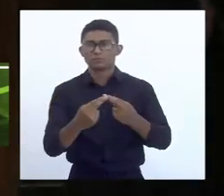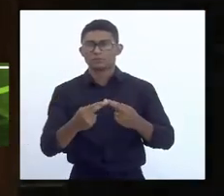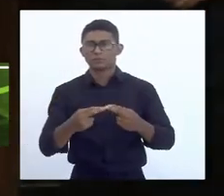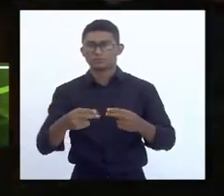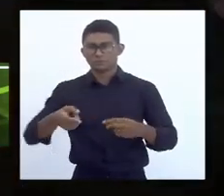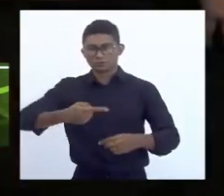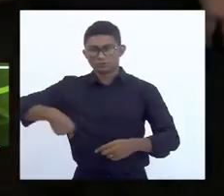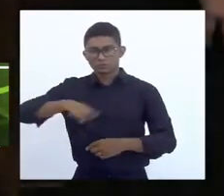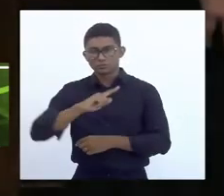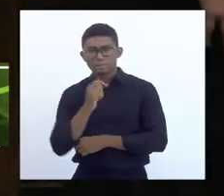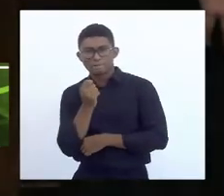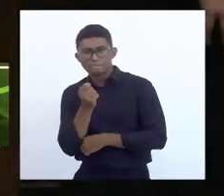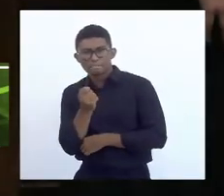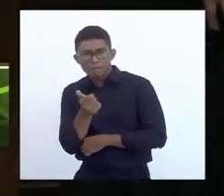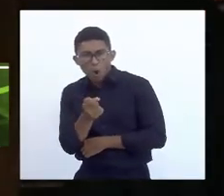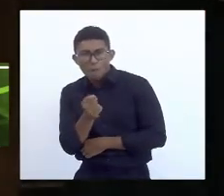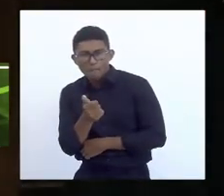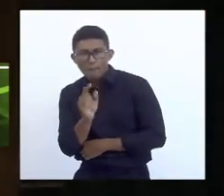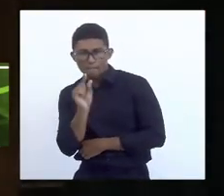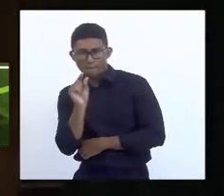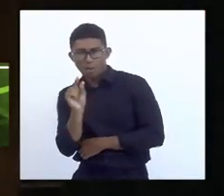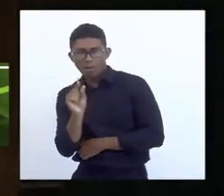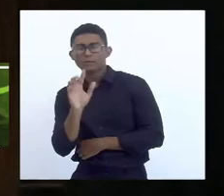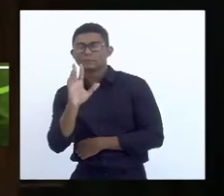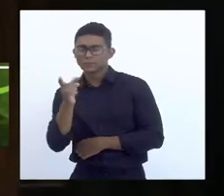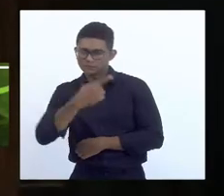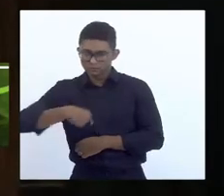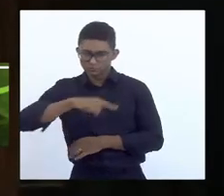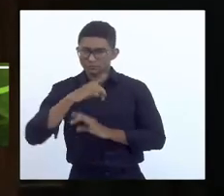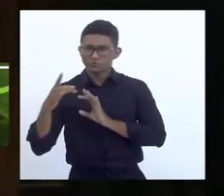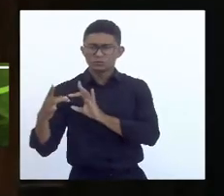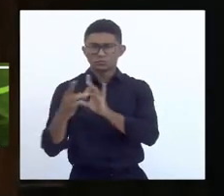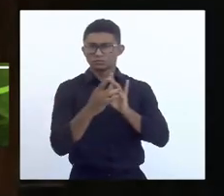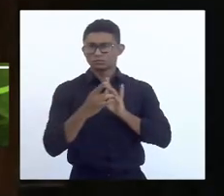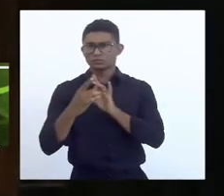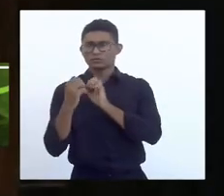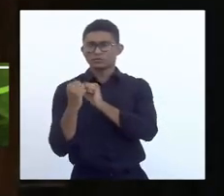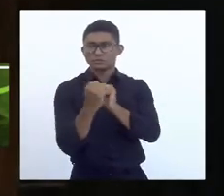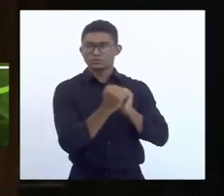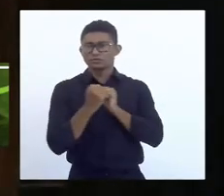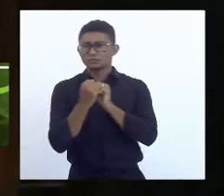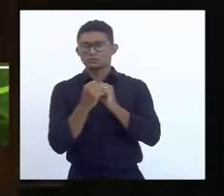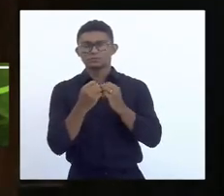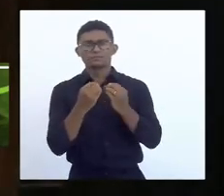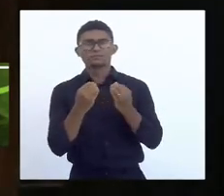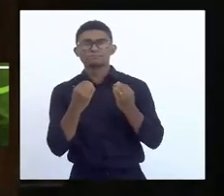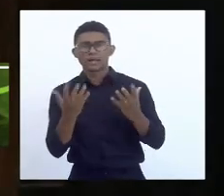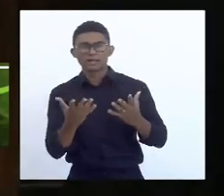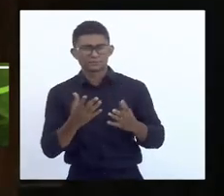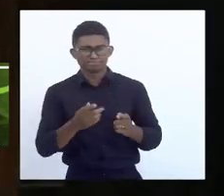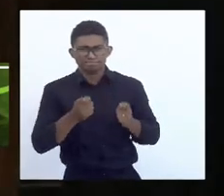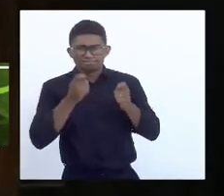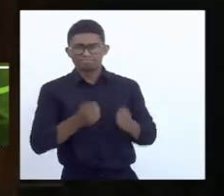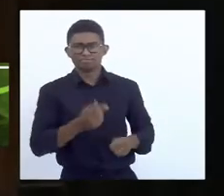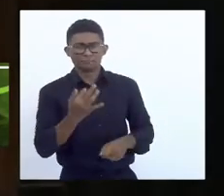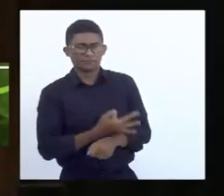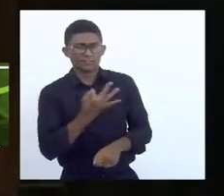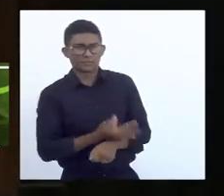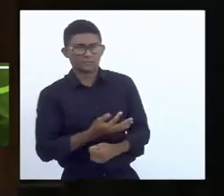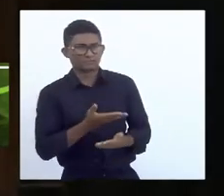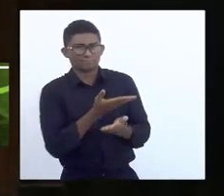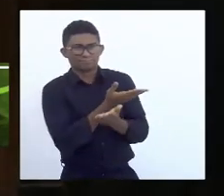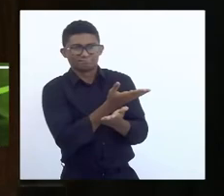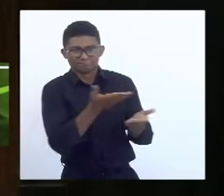poucas, mas estamos juntas, unidas, para bater de frente com a misoginia, para bater de frente com o machismo,